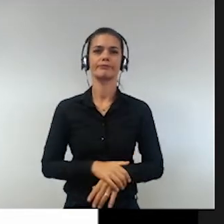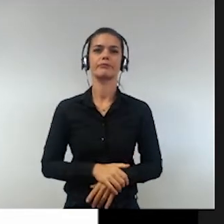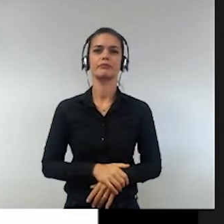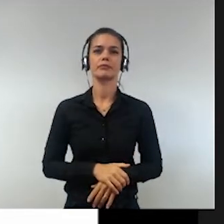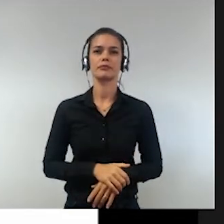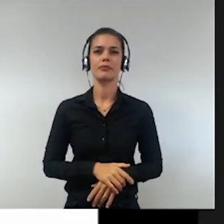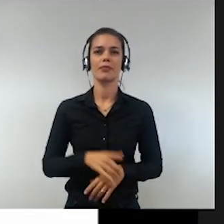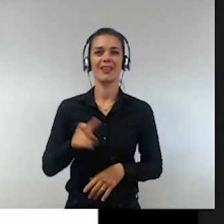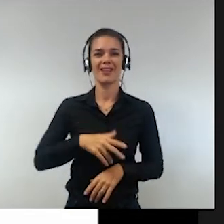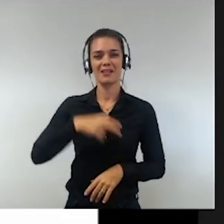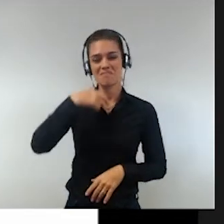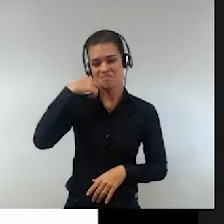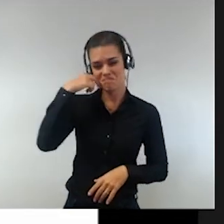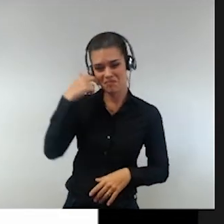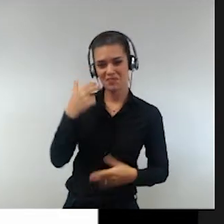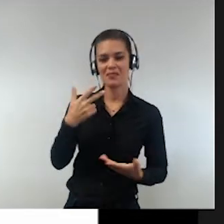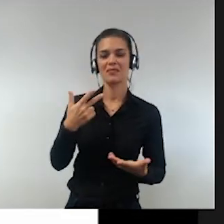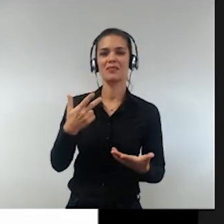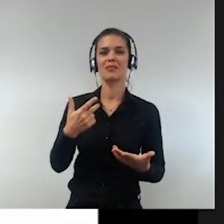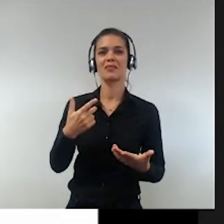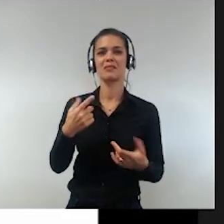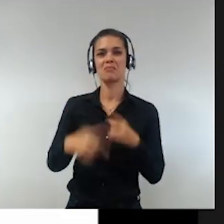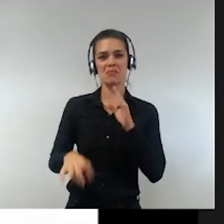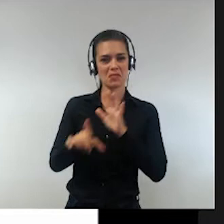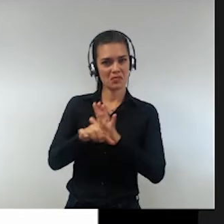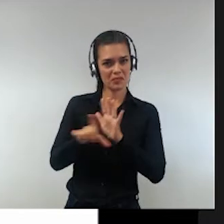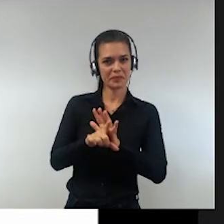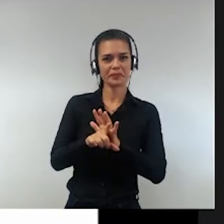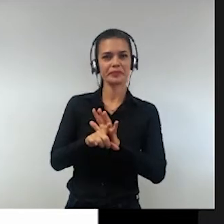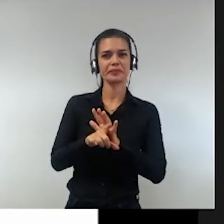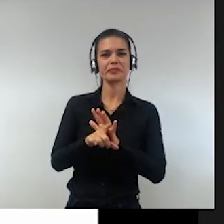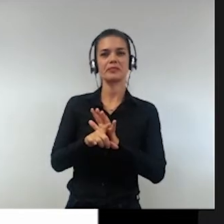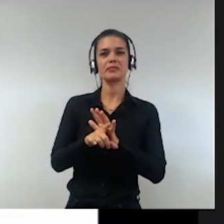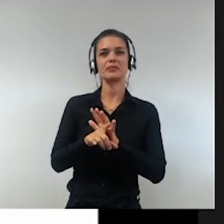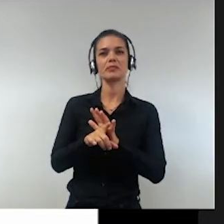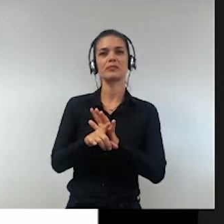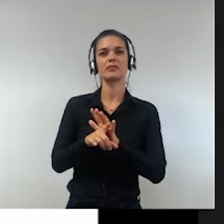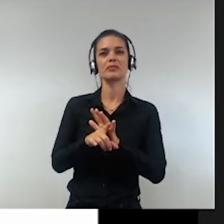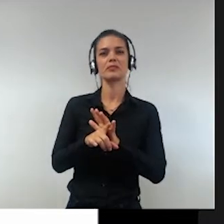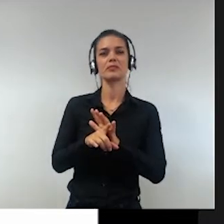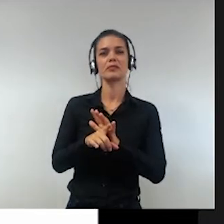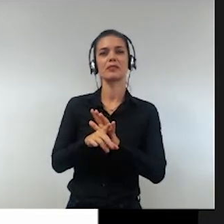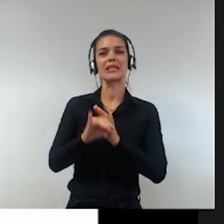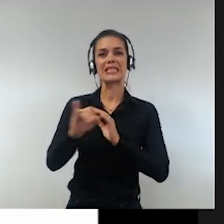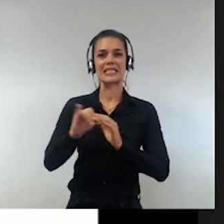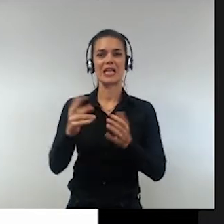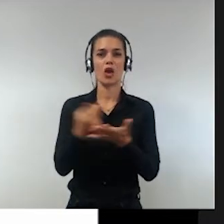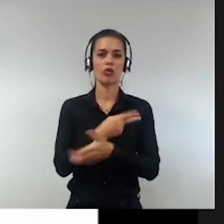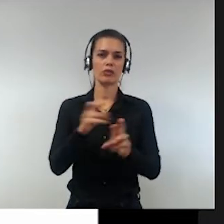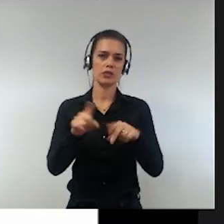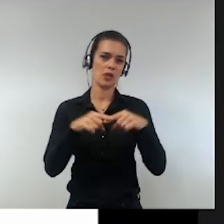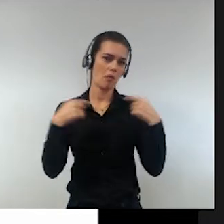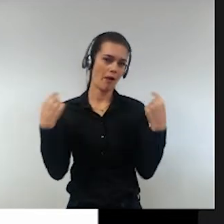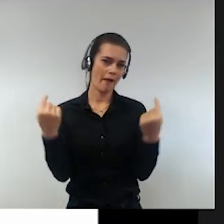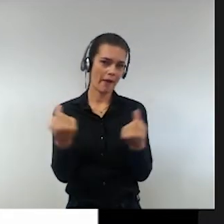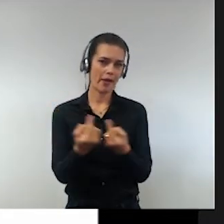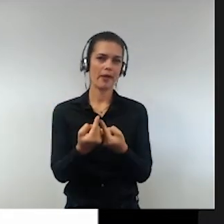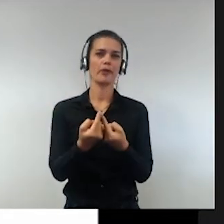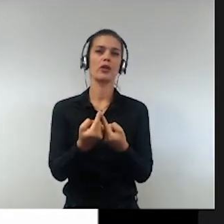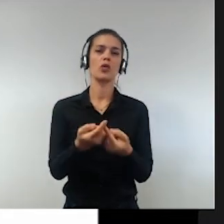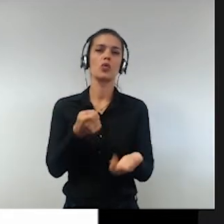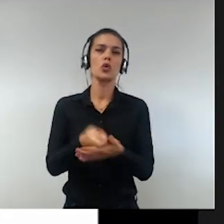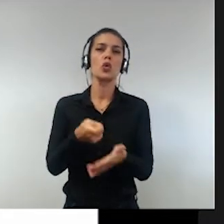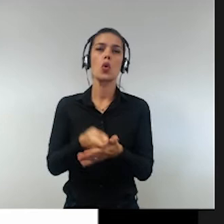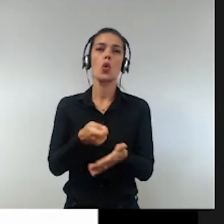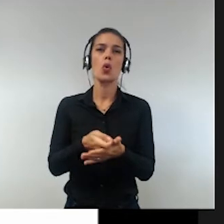configura constrangimento ilegal, os colegas advogados que não estão na área, a decisão de assembleia ou de convenção ou de regimento interno que